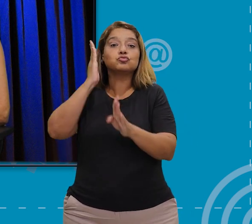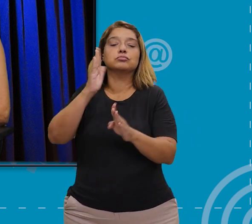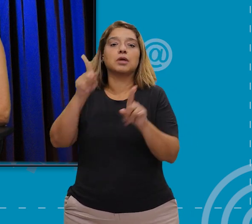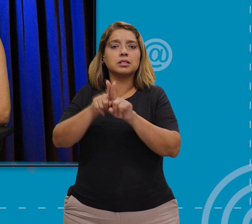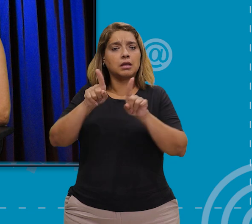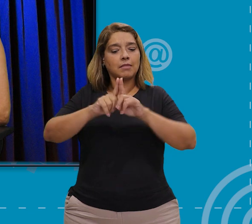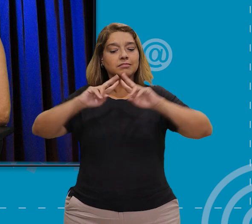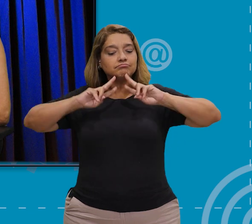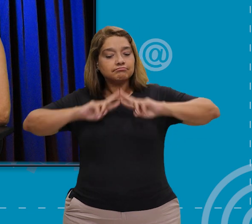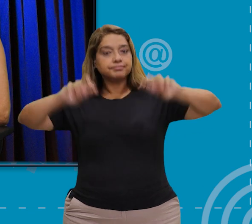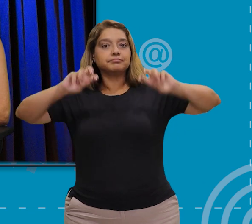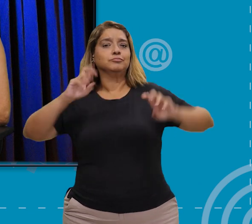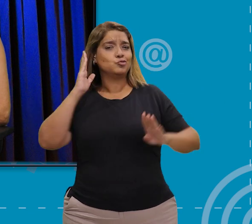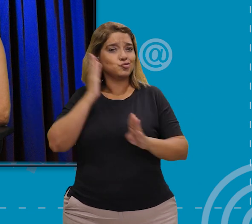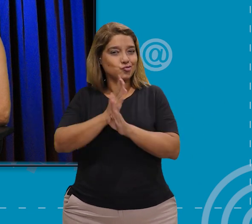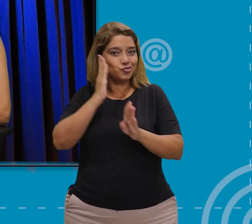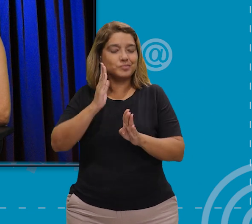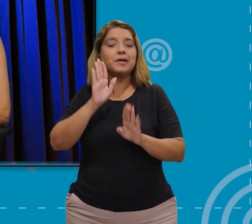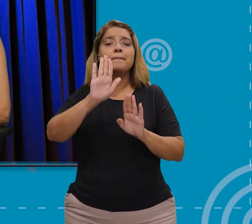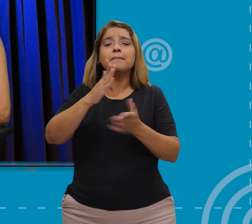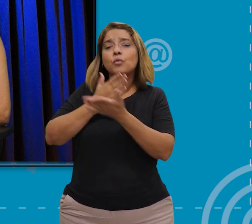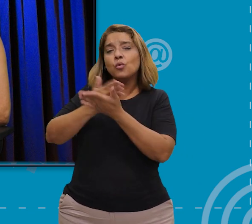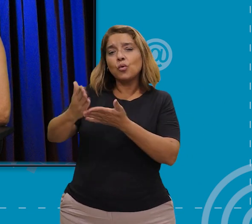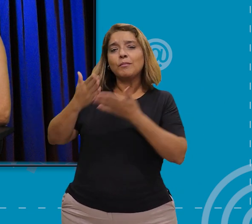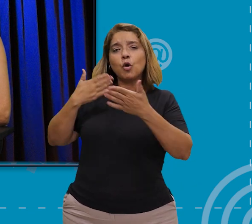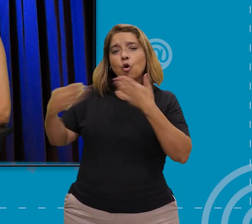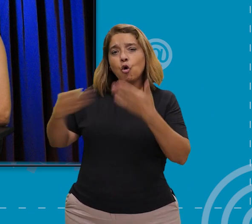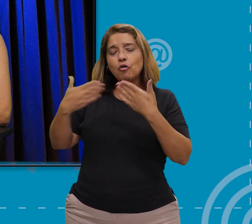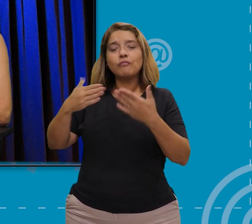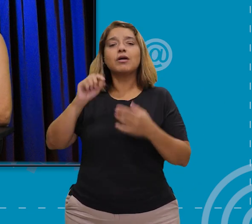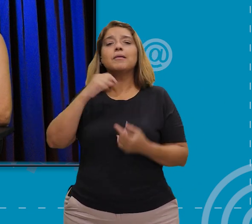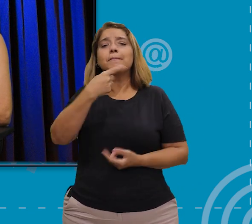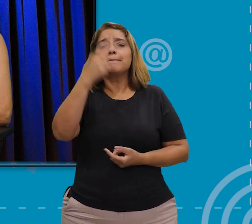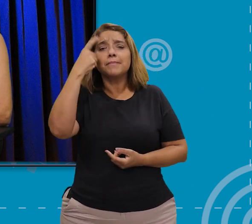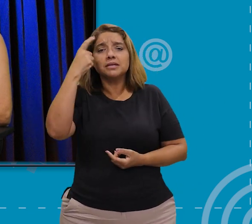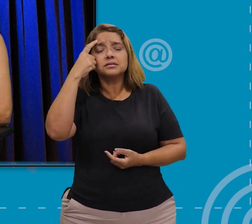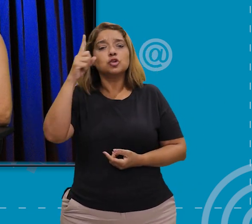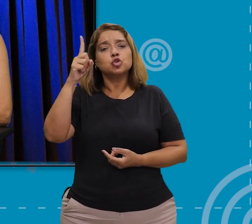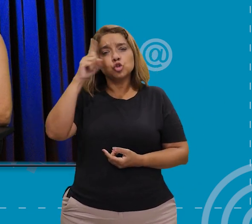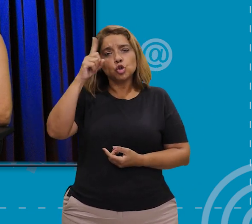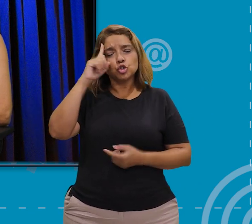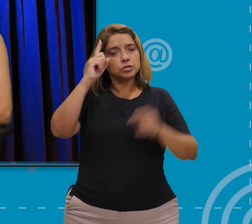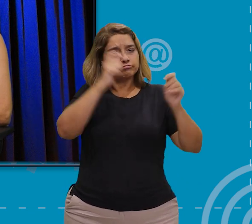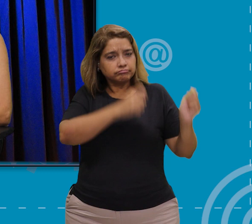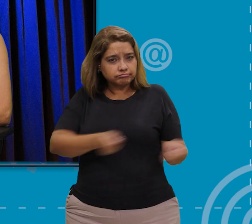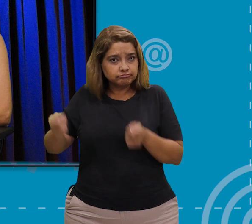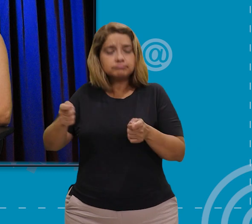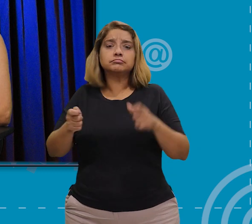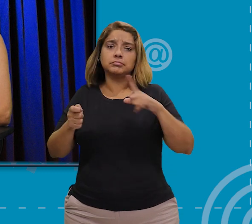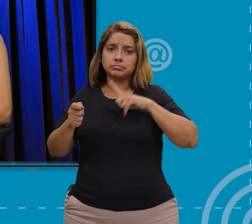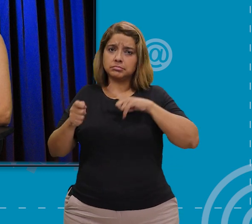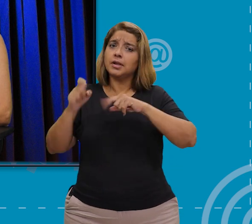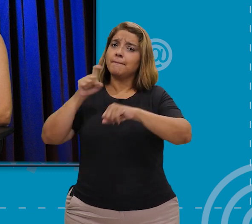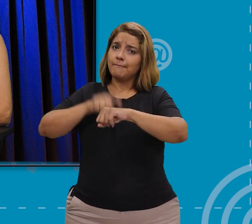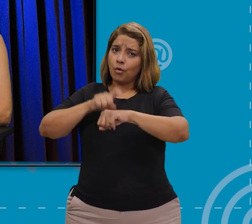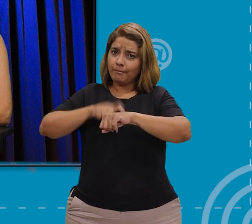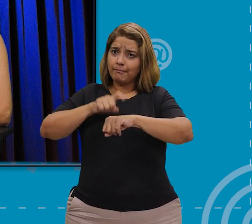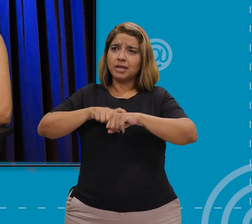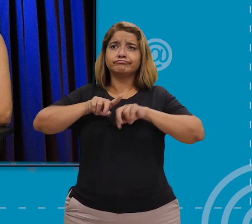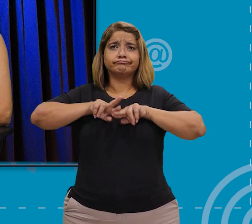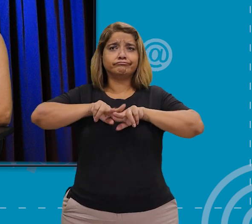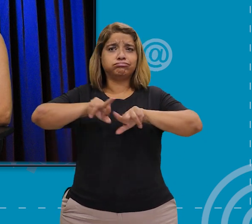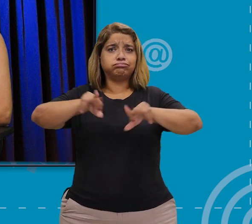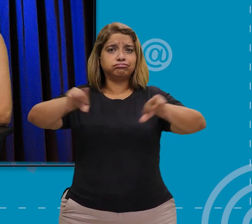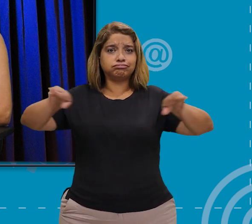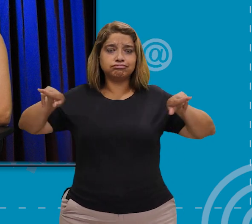começar a nossa conversa, pensando no nosso dia a dia, né? Ele é repleto de momentos que a gente está sujeito a um monte de